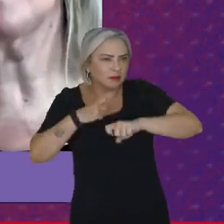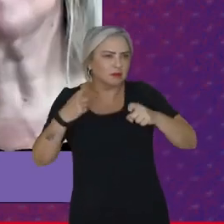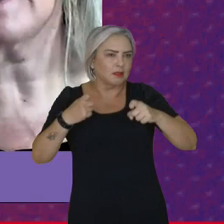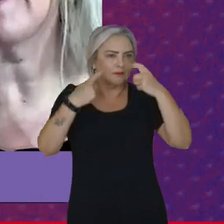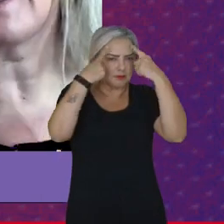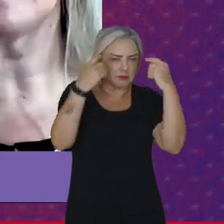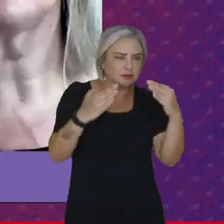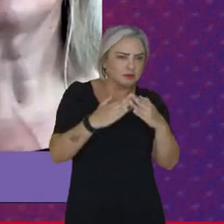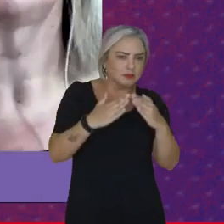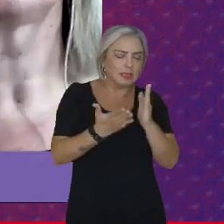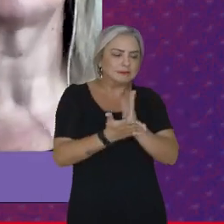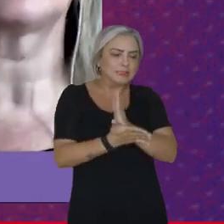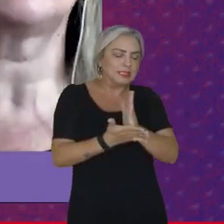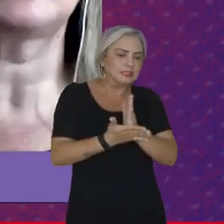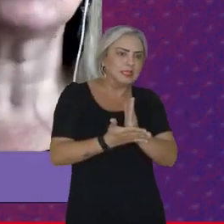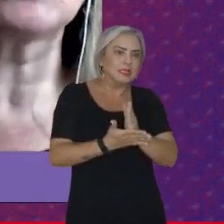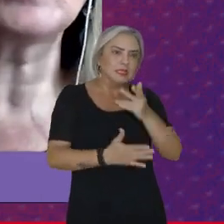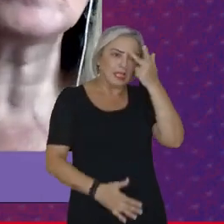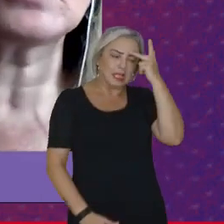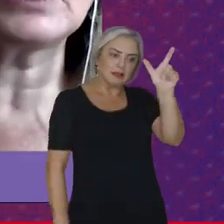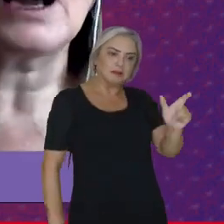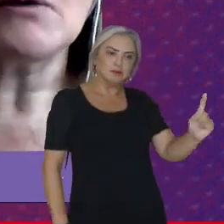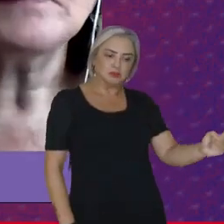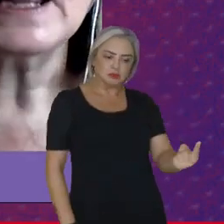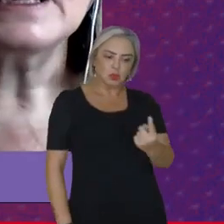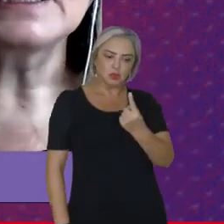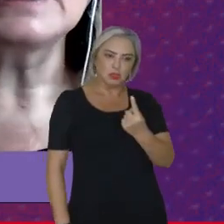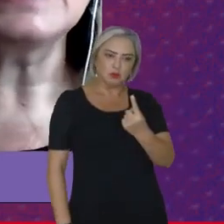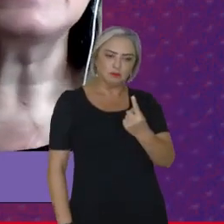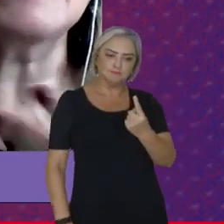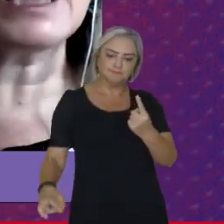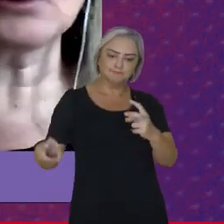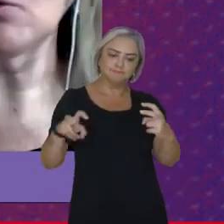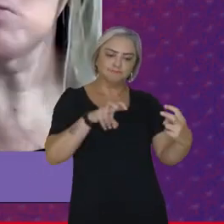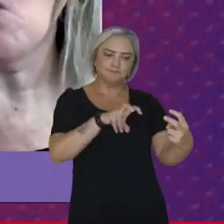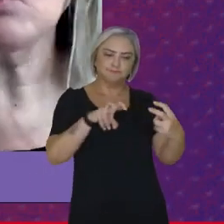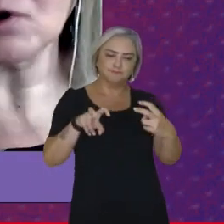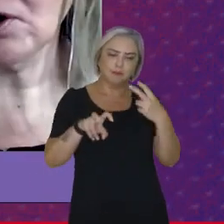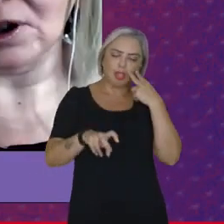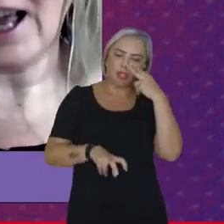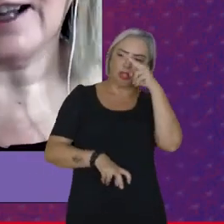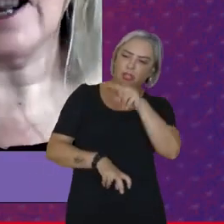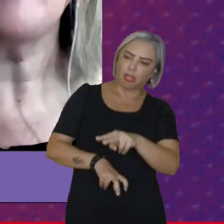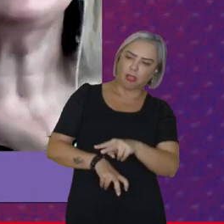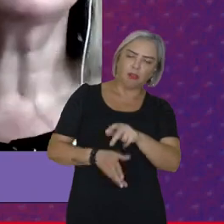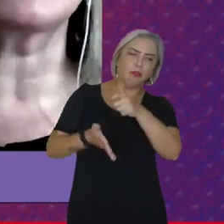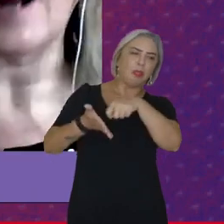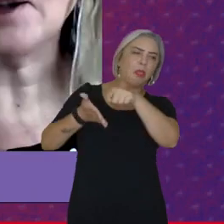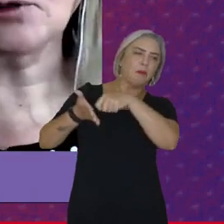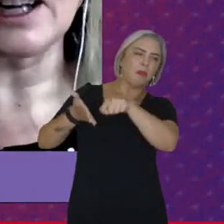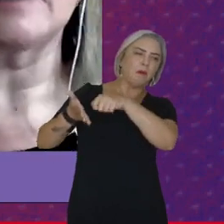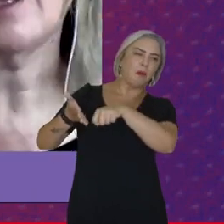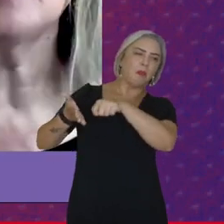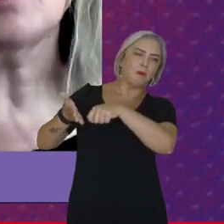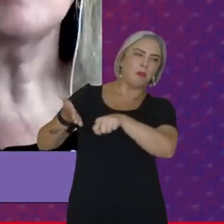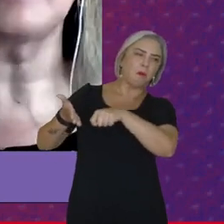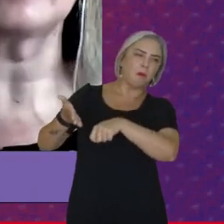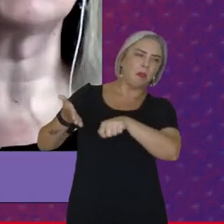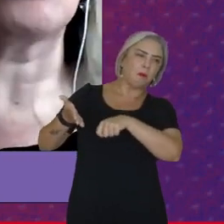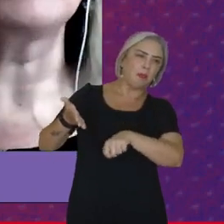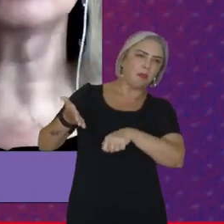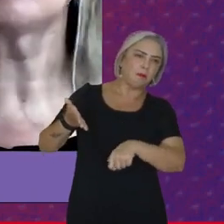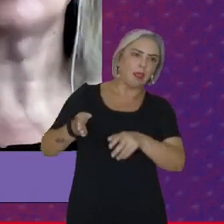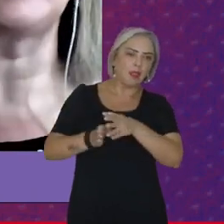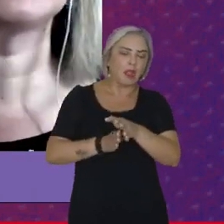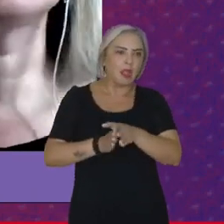porque muitas vezes aquela cidadã chega na frente do profissional e lhe é dado um monte, né? Lhe é ministrado, orientado